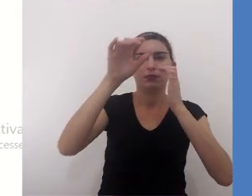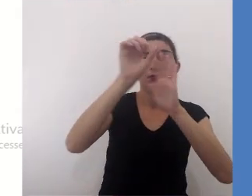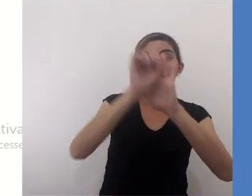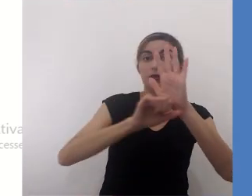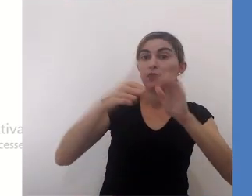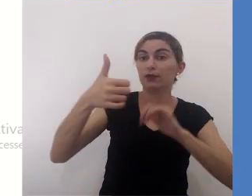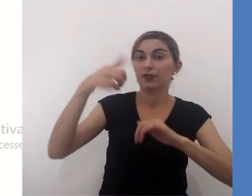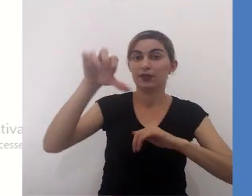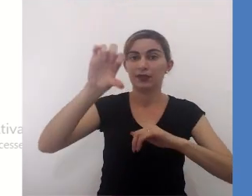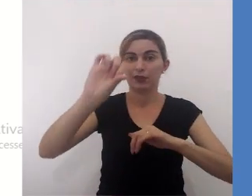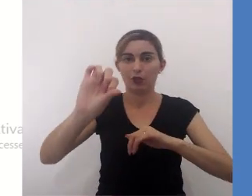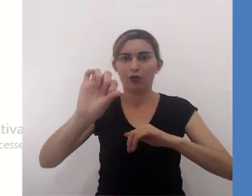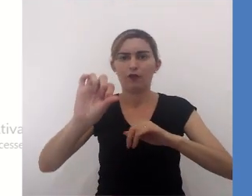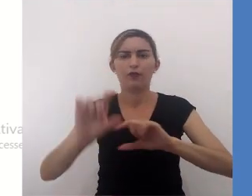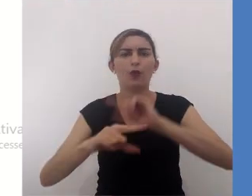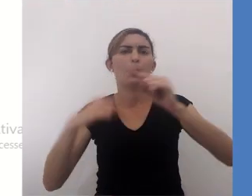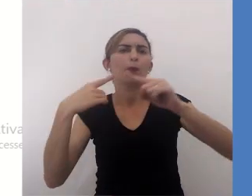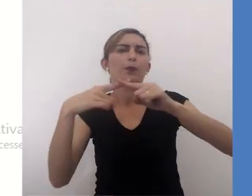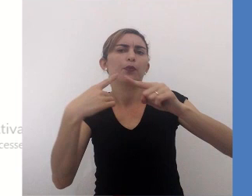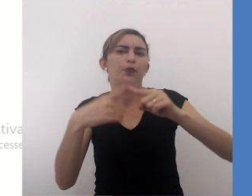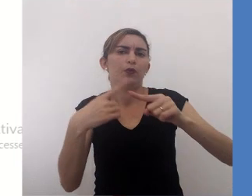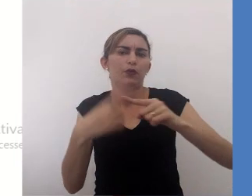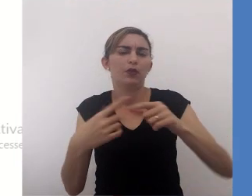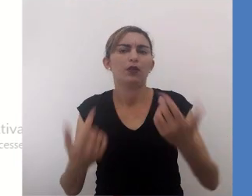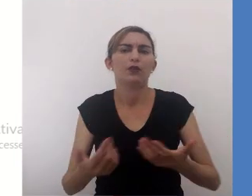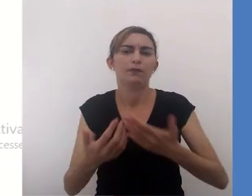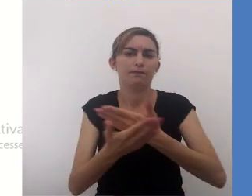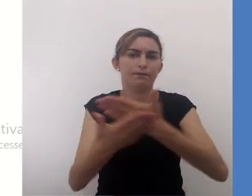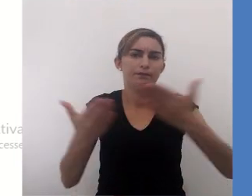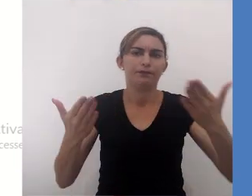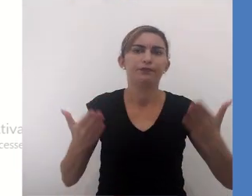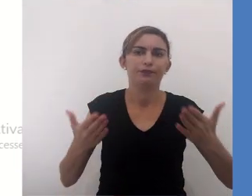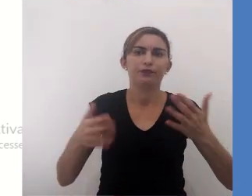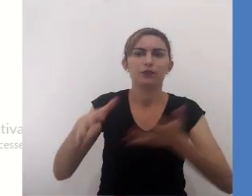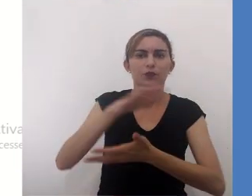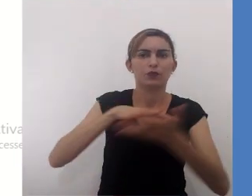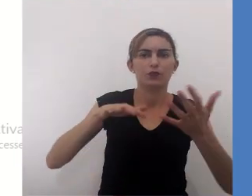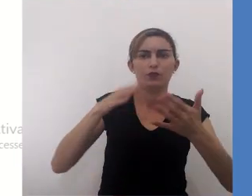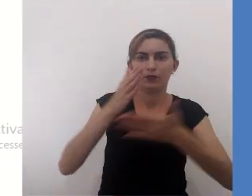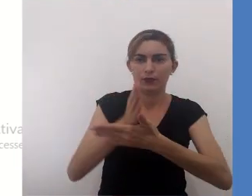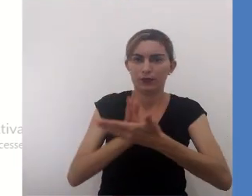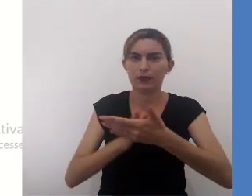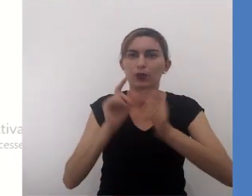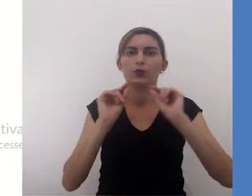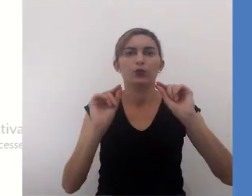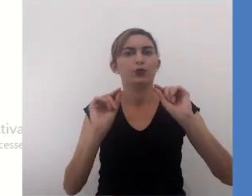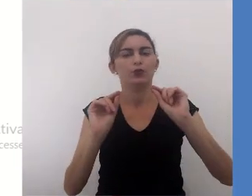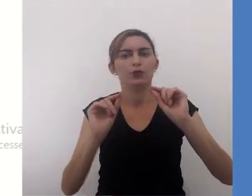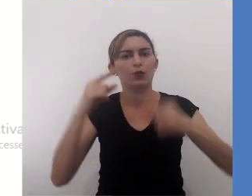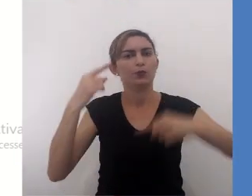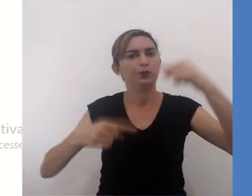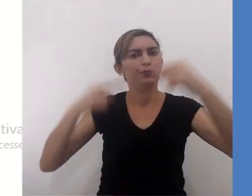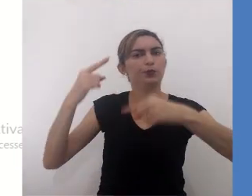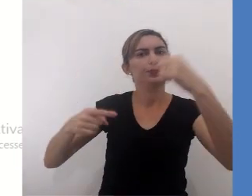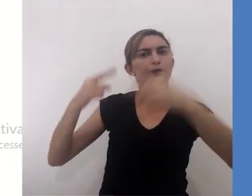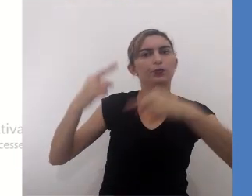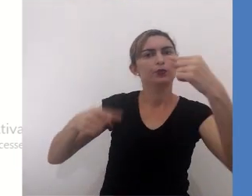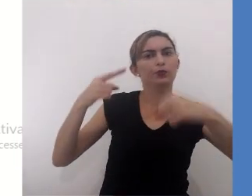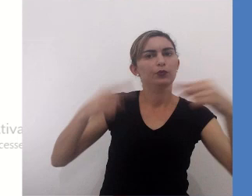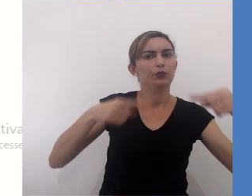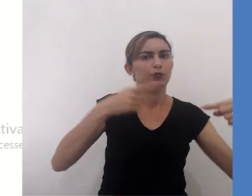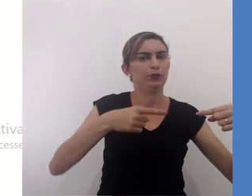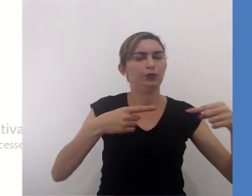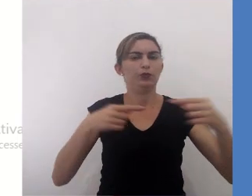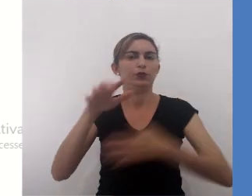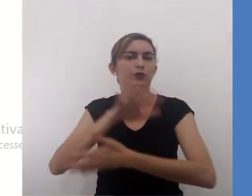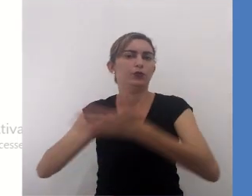século XIX. Por que essa onda? Então as forças políticas se dividem, né? Vão entrar em disputas durante as